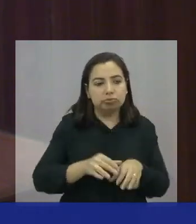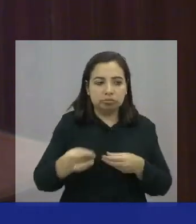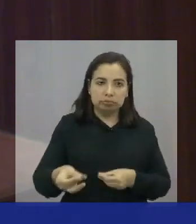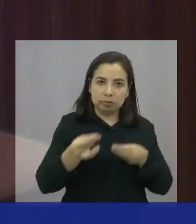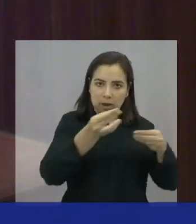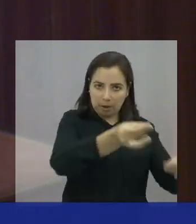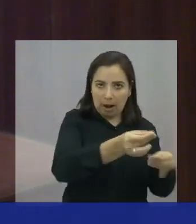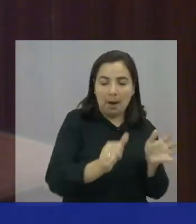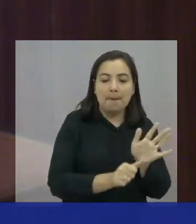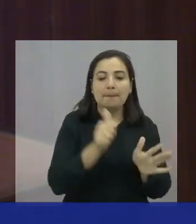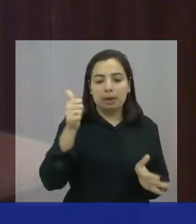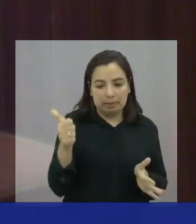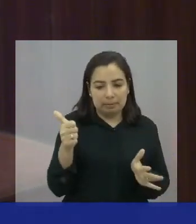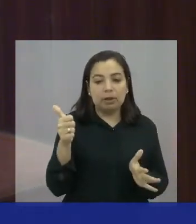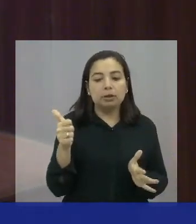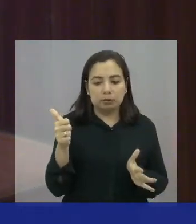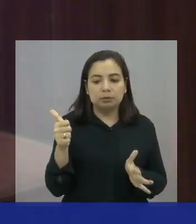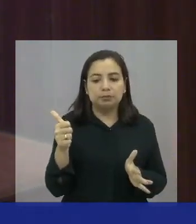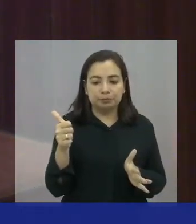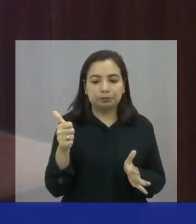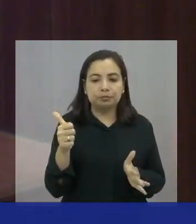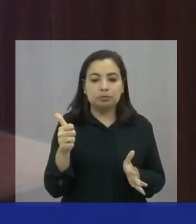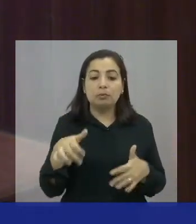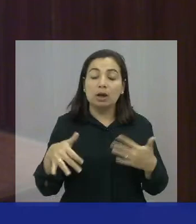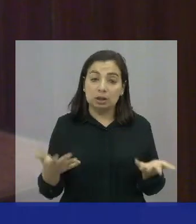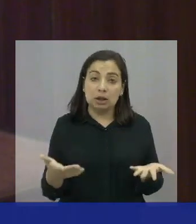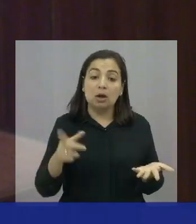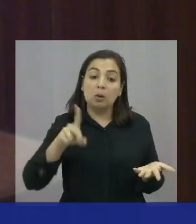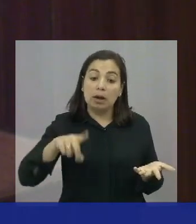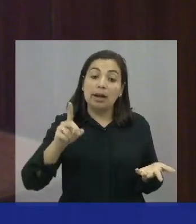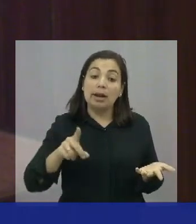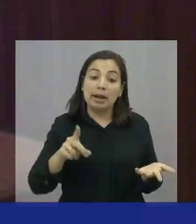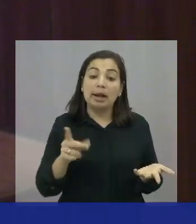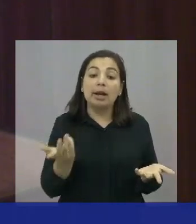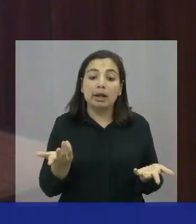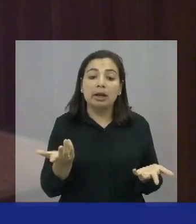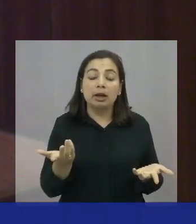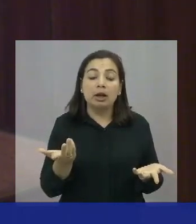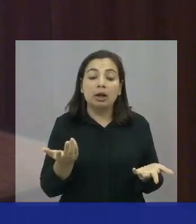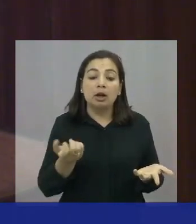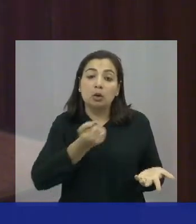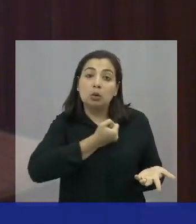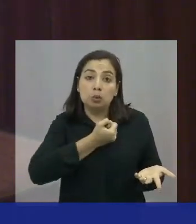Esse é um número, assim, eu considero frio, devido